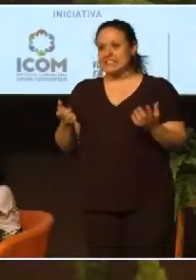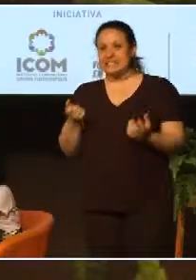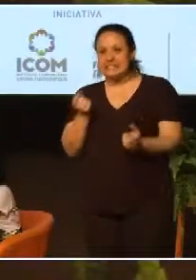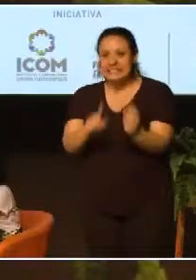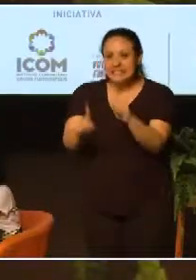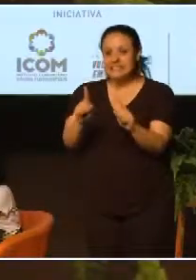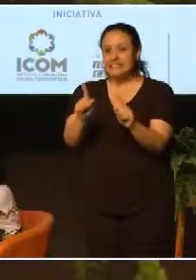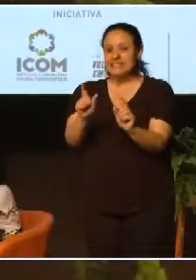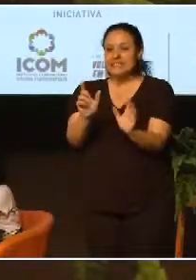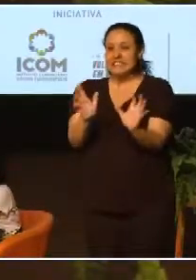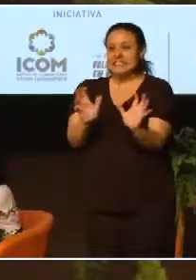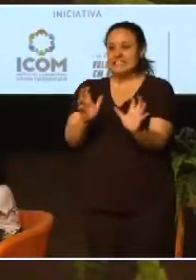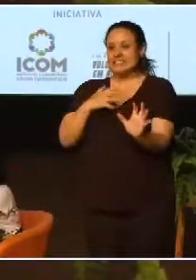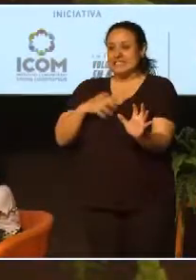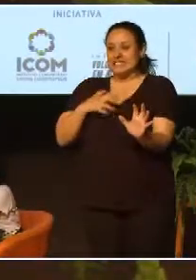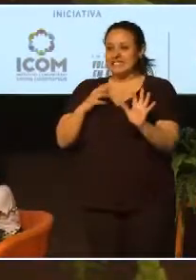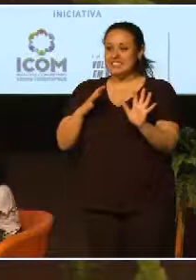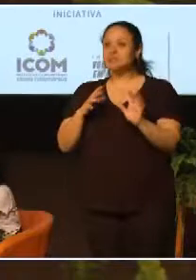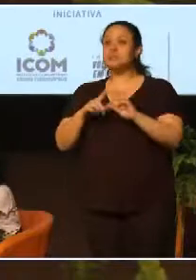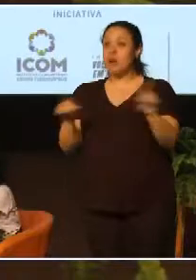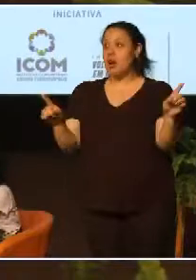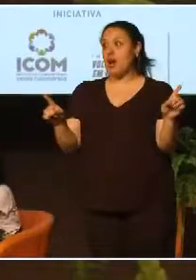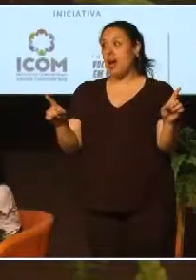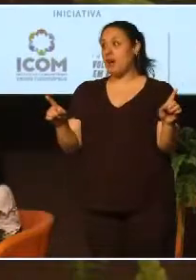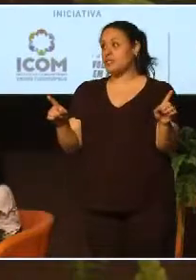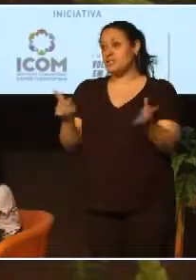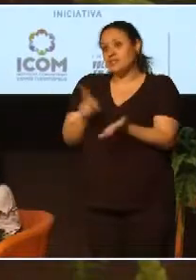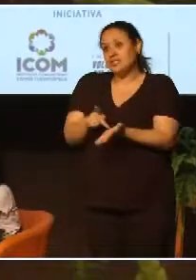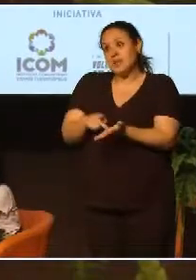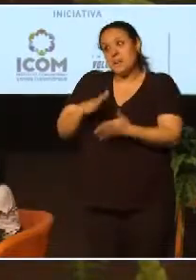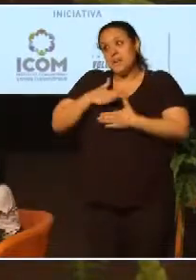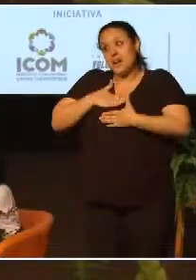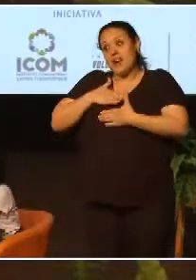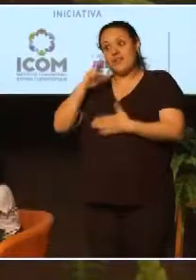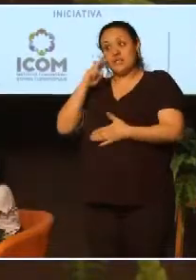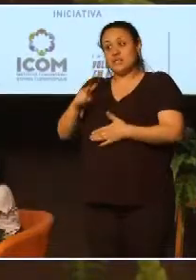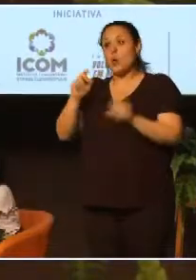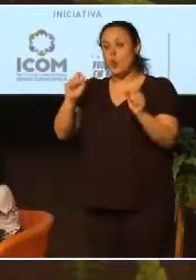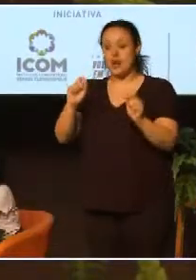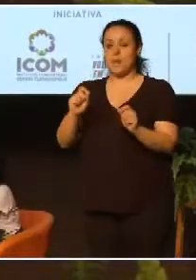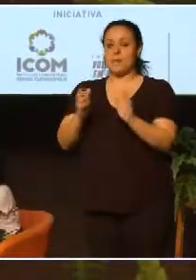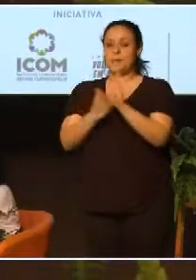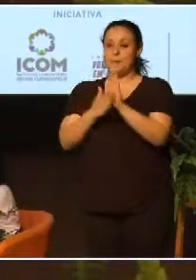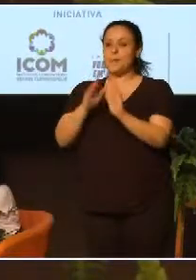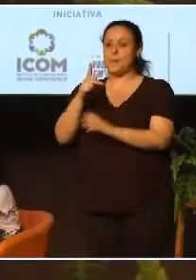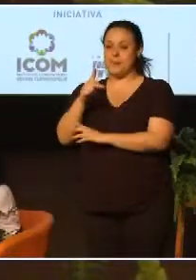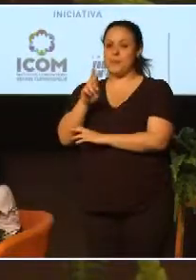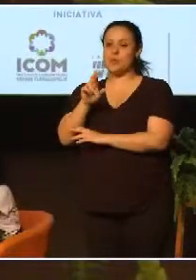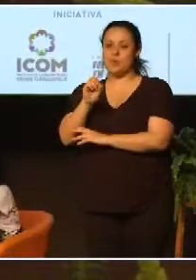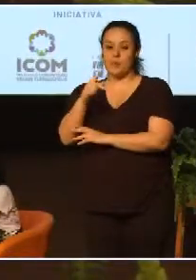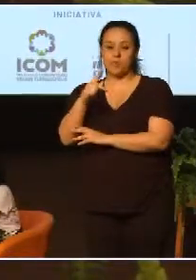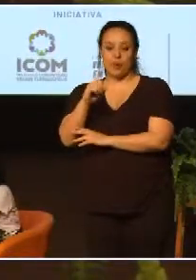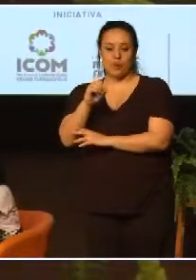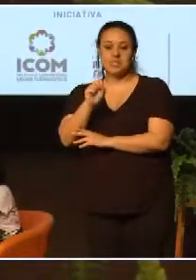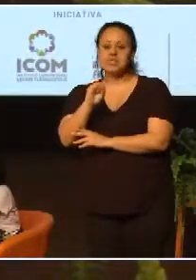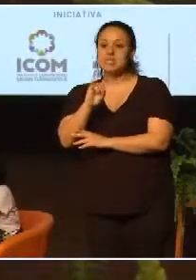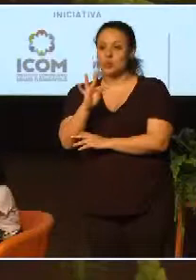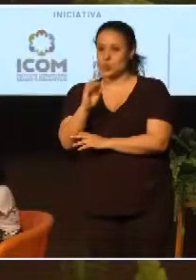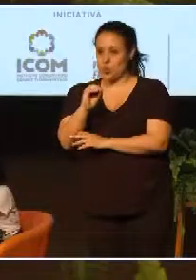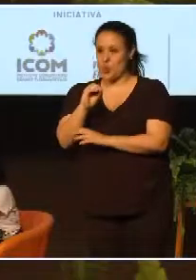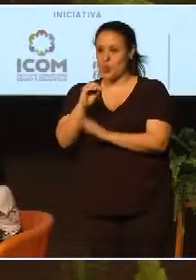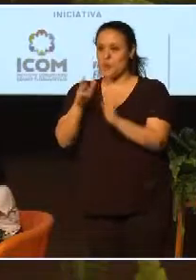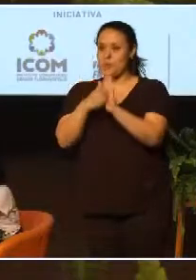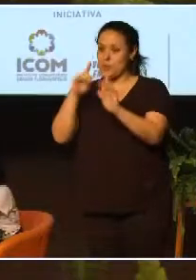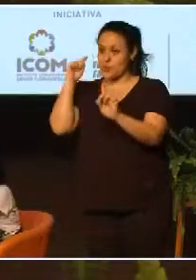Mas, assim, a gente tem que, na minha visão, né, propósito é quando você descobre aquilo que você de